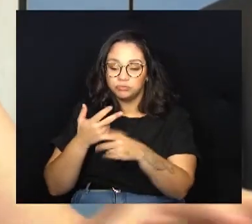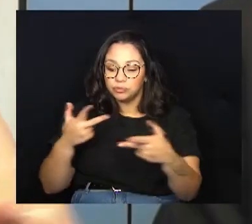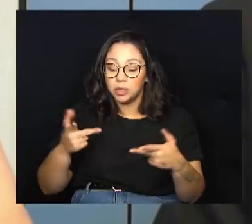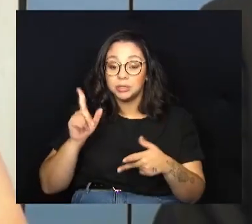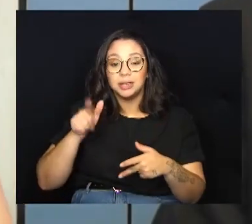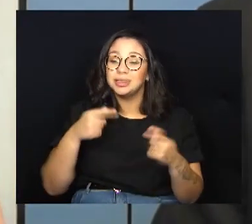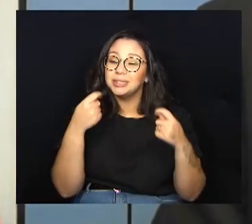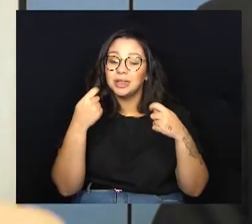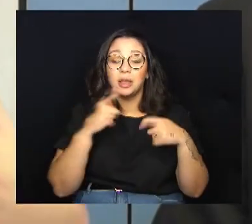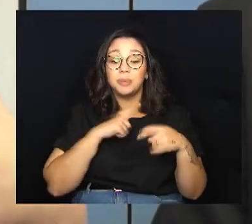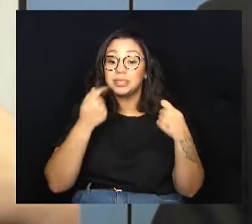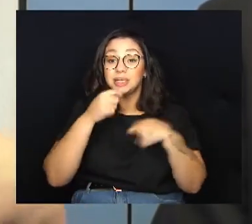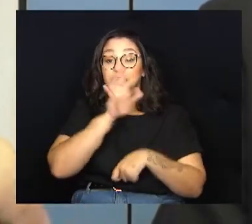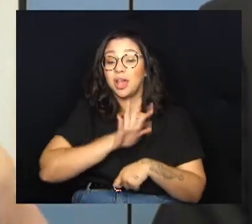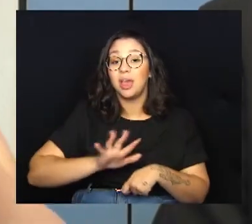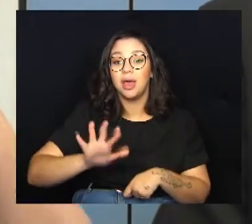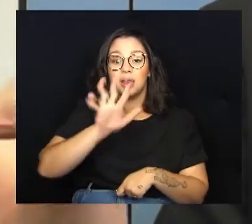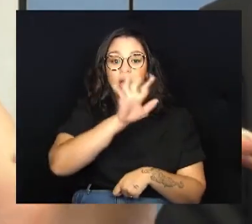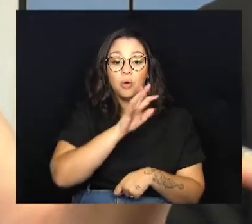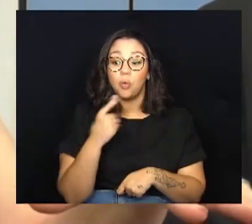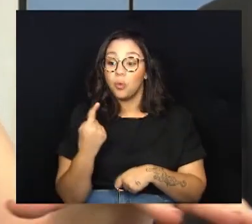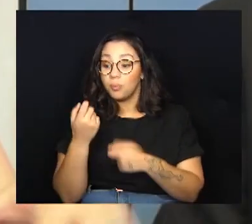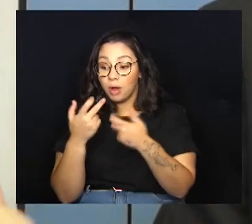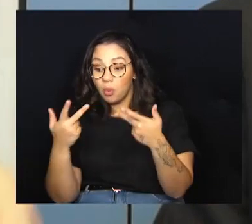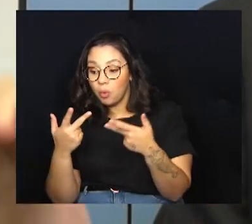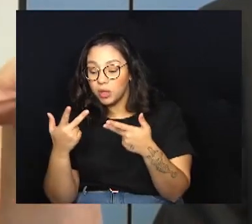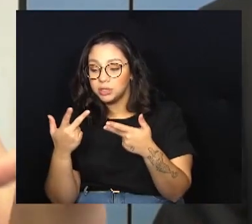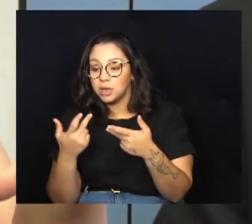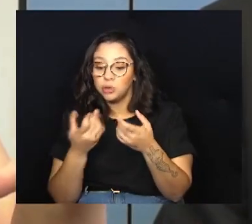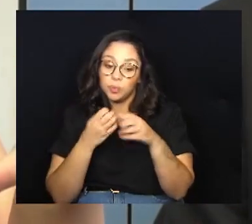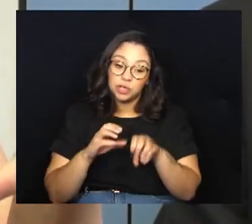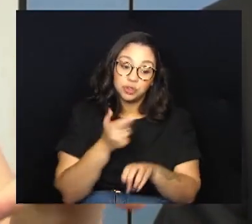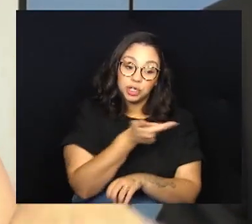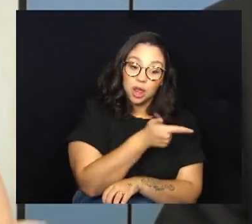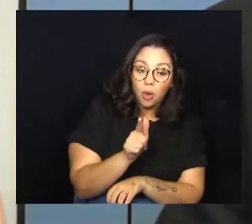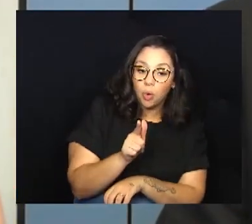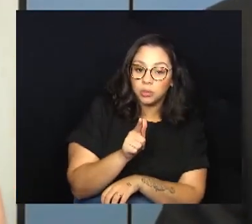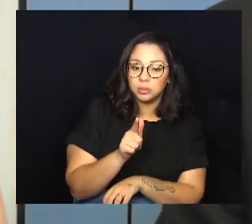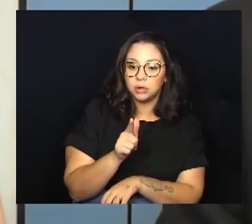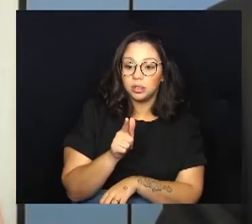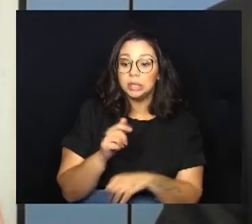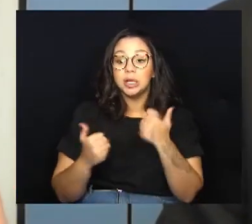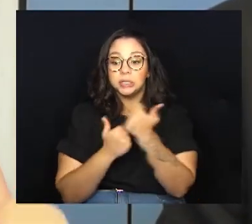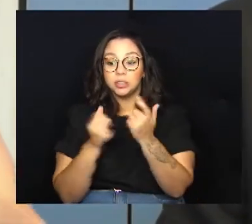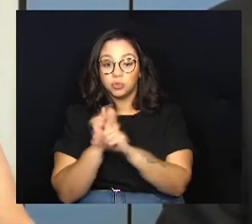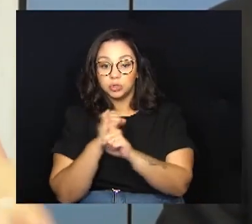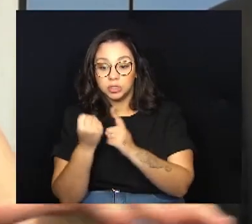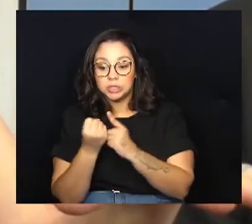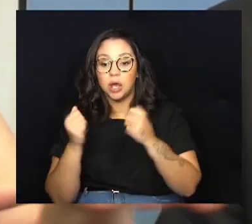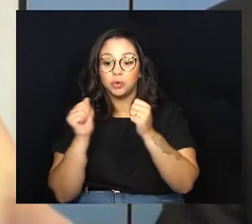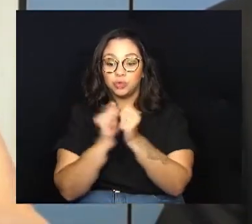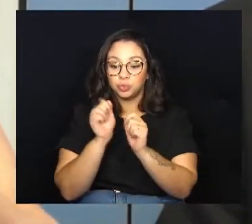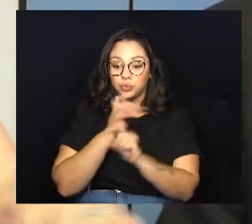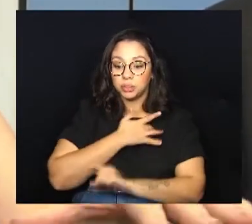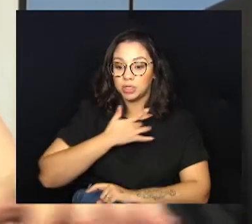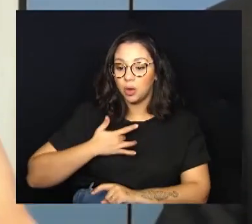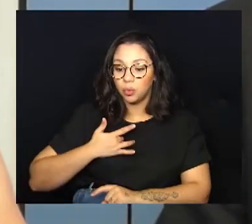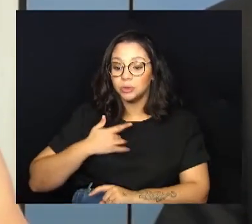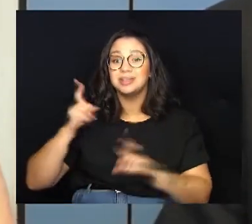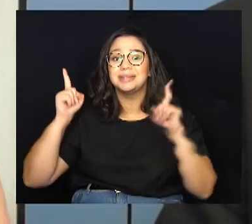questão antidroga. É claro, já foi falado aqui, por todos aqui dessa mesa redonda, que